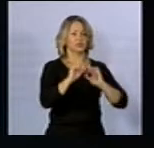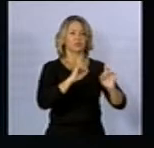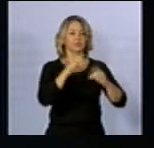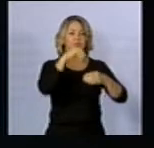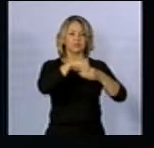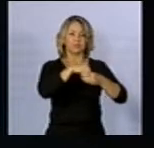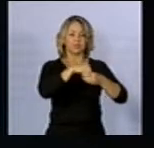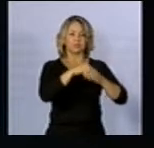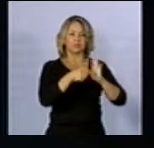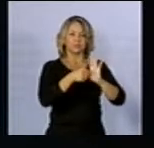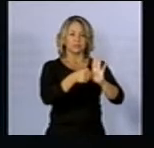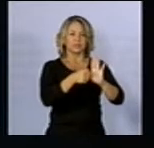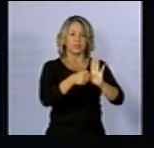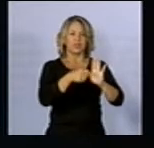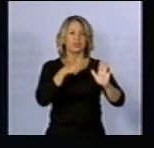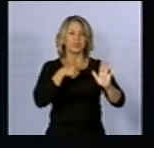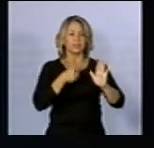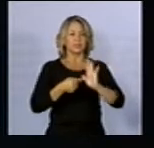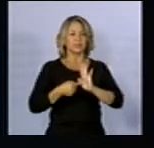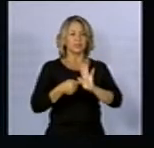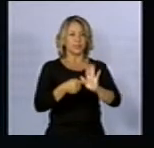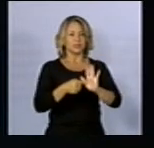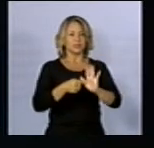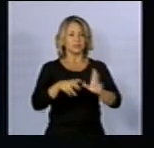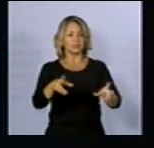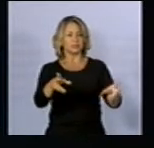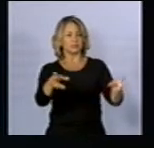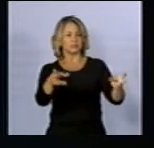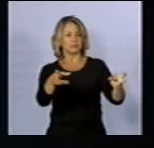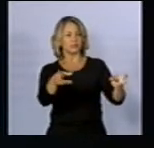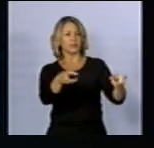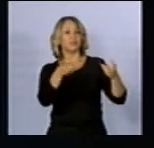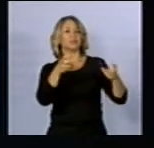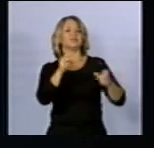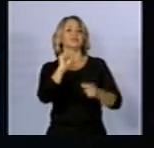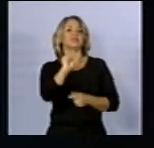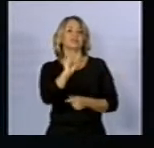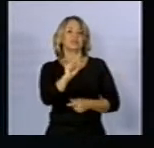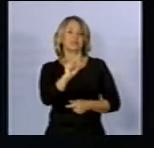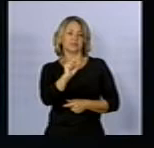e que mostram uma certa observação de que